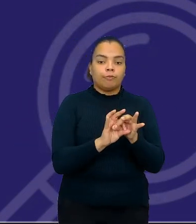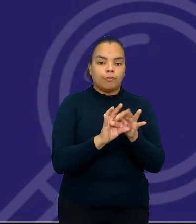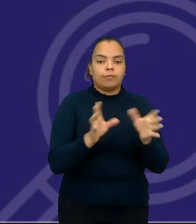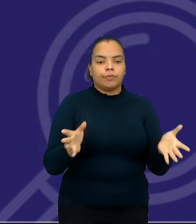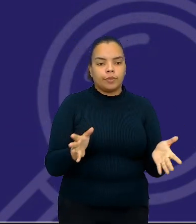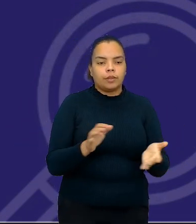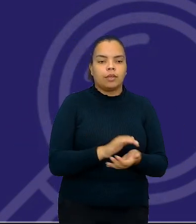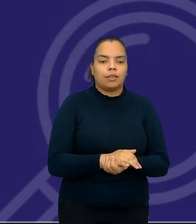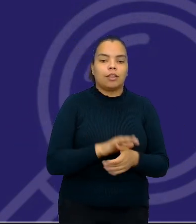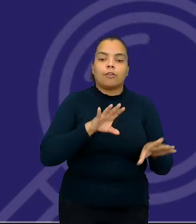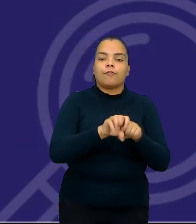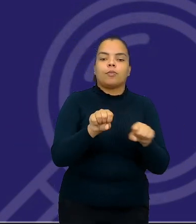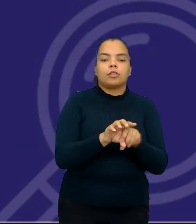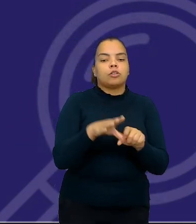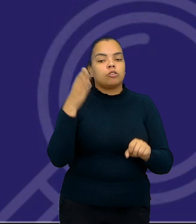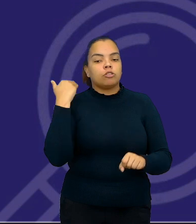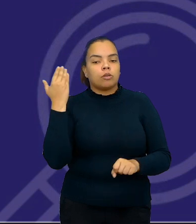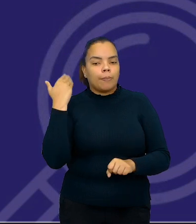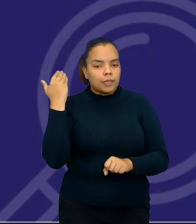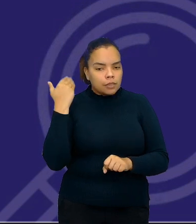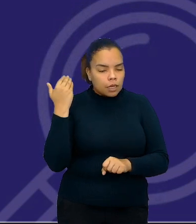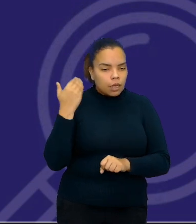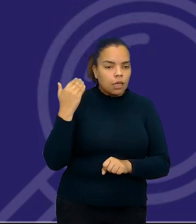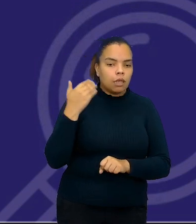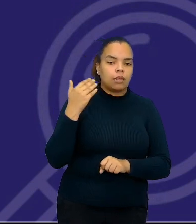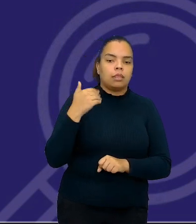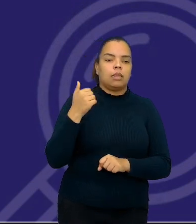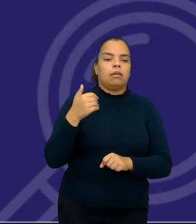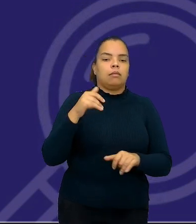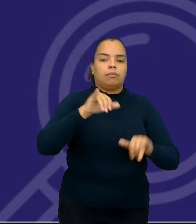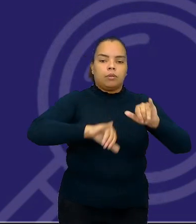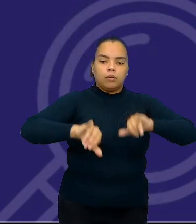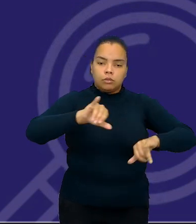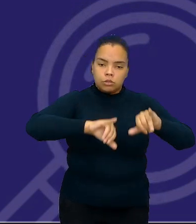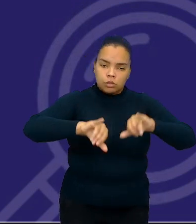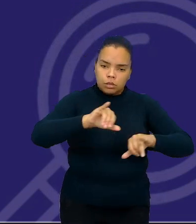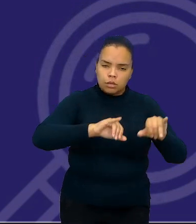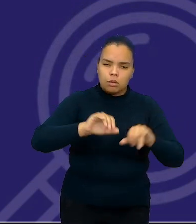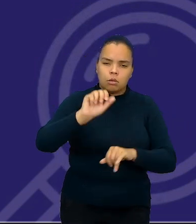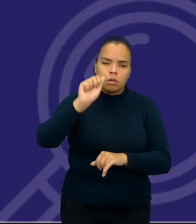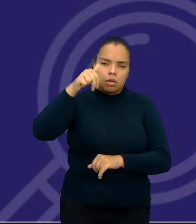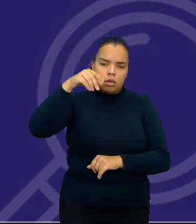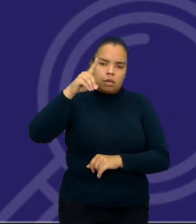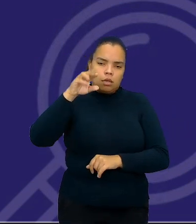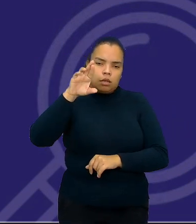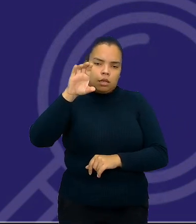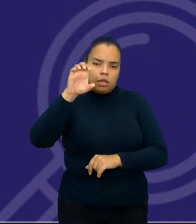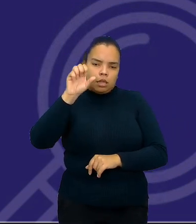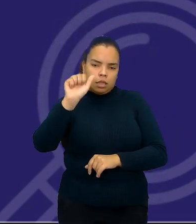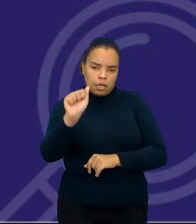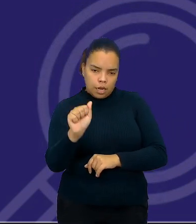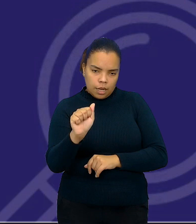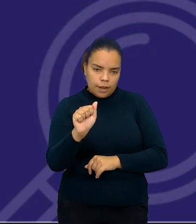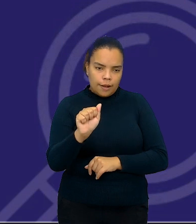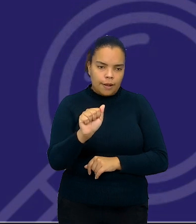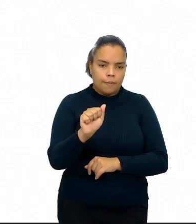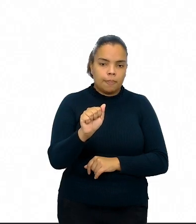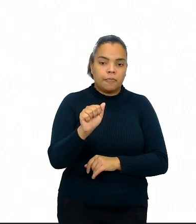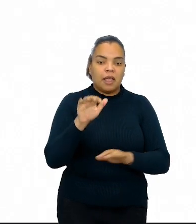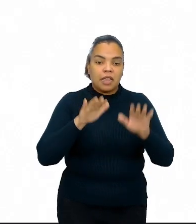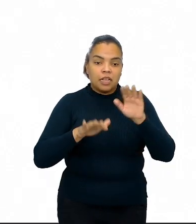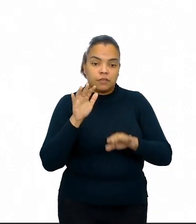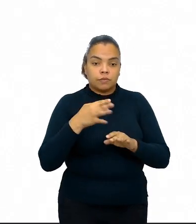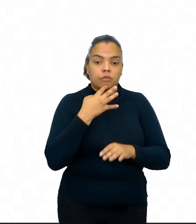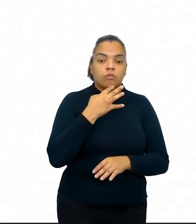a formadora de química, esteve conosco, em alguns casos pode ser que os estudantes não reconheçam essa simples